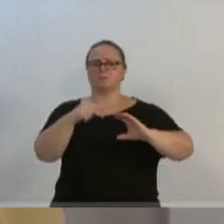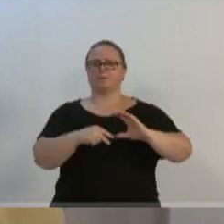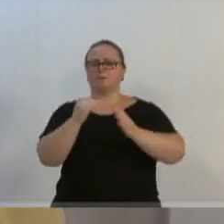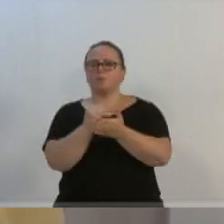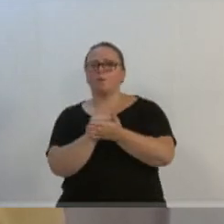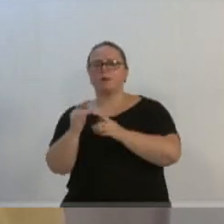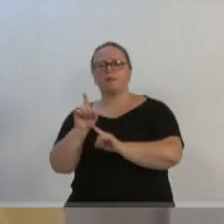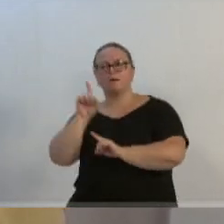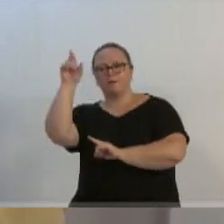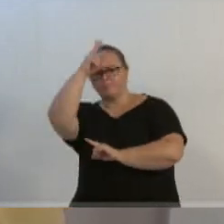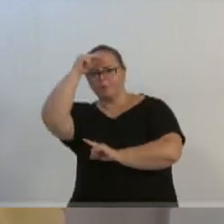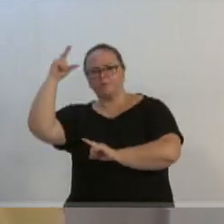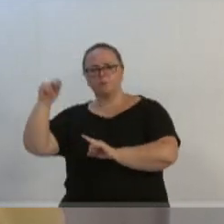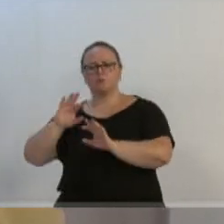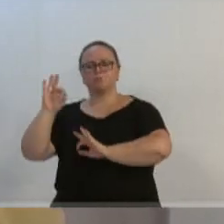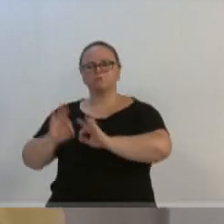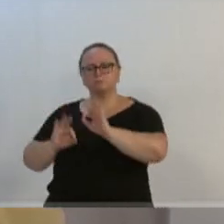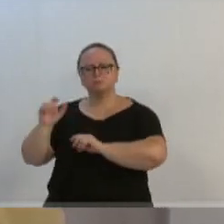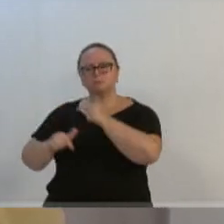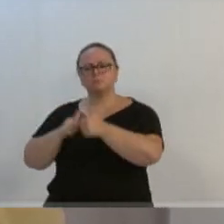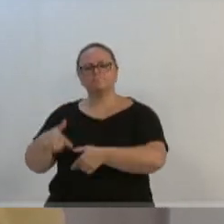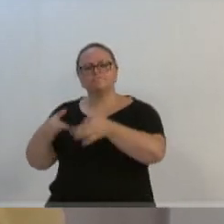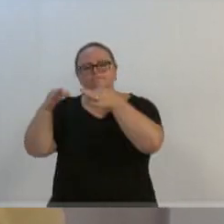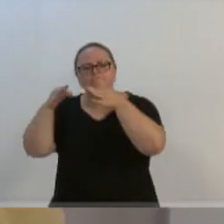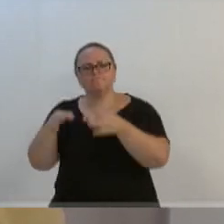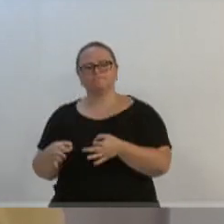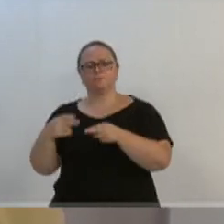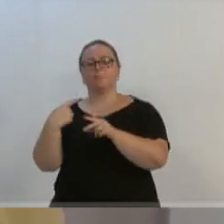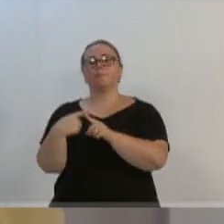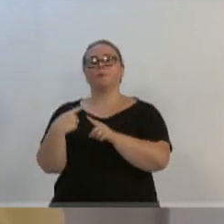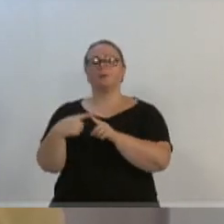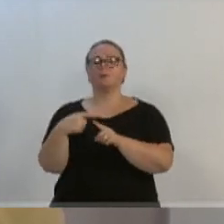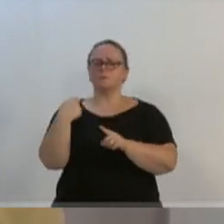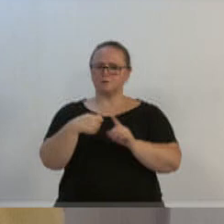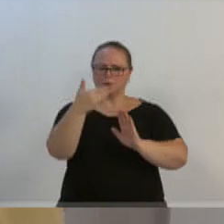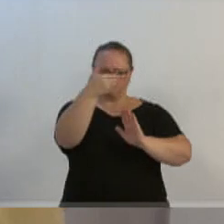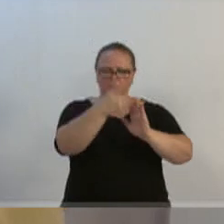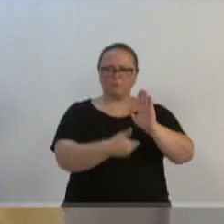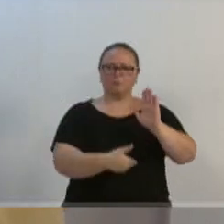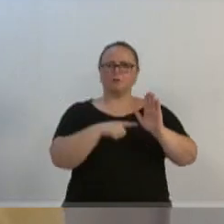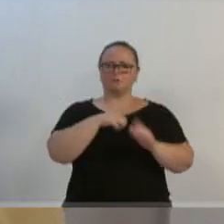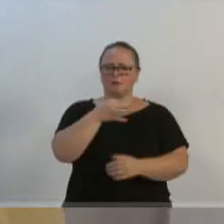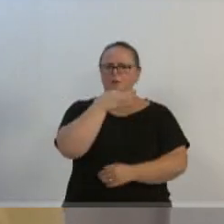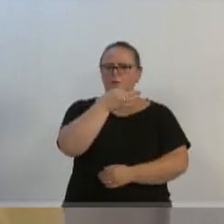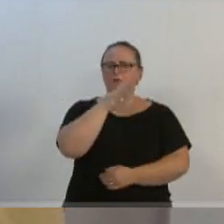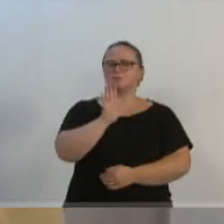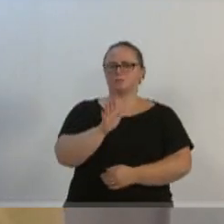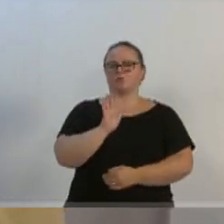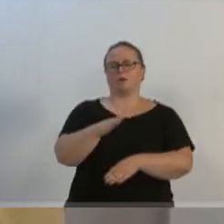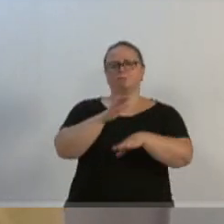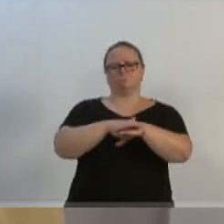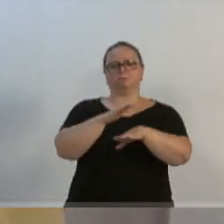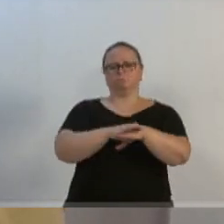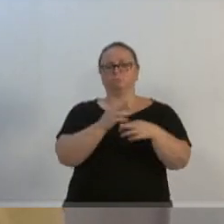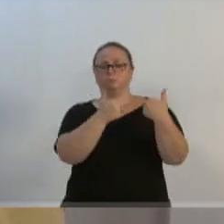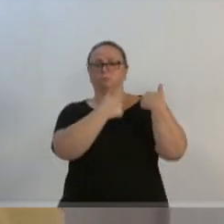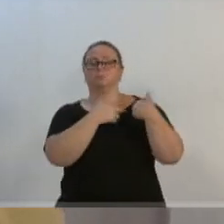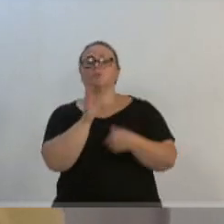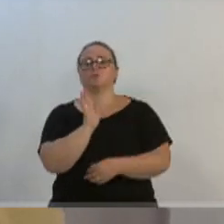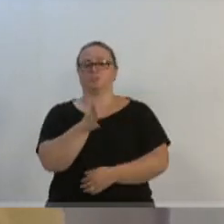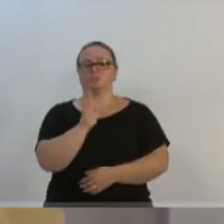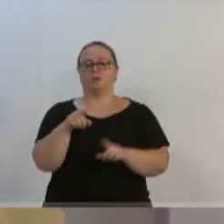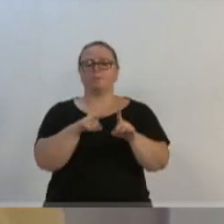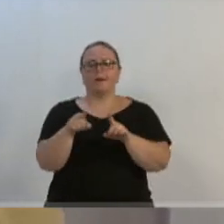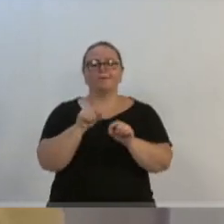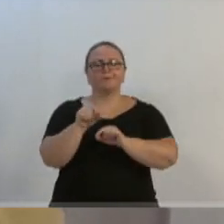organizar lá e fazer o trabalho correto. Porque tem, sim, que passar como foi dito, e foi sugestão, essa casa fez a parte dela, inclusive orientando para